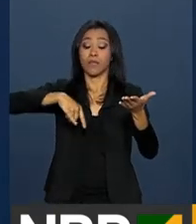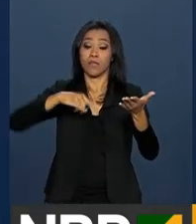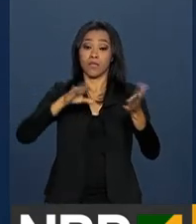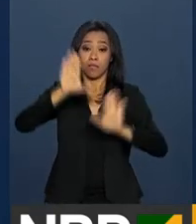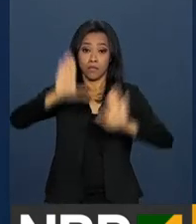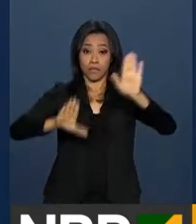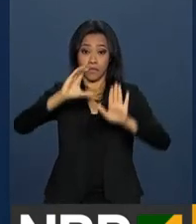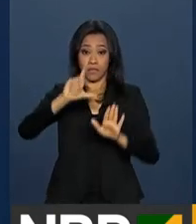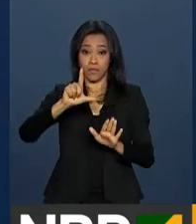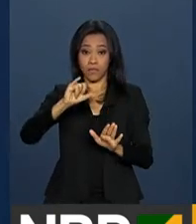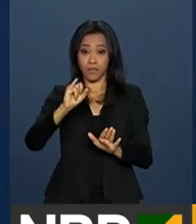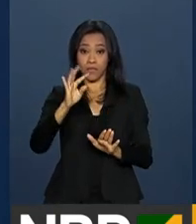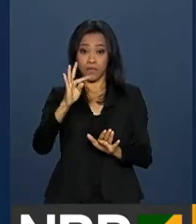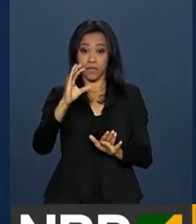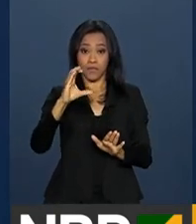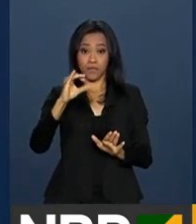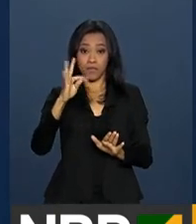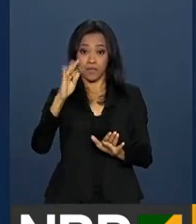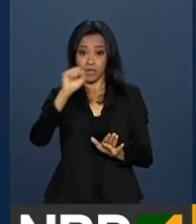8.666, porque